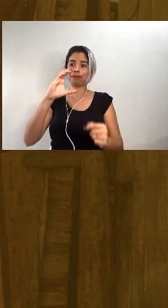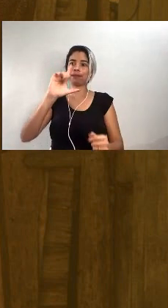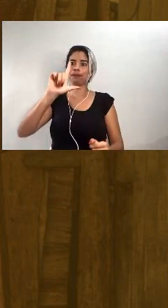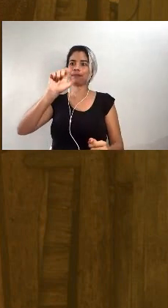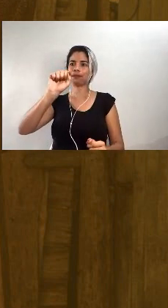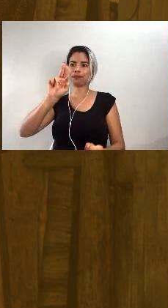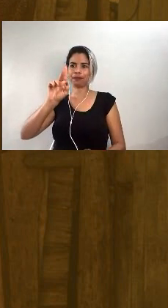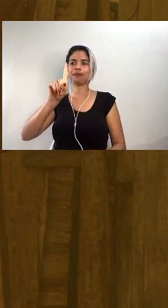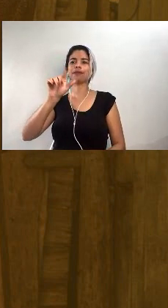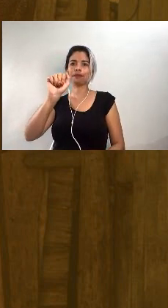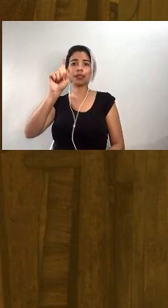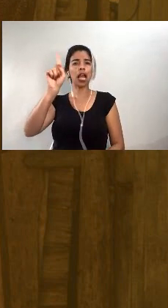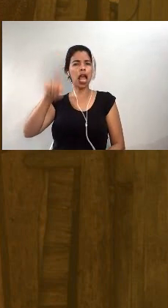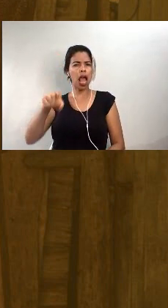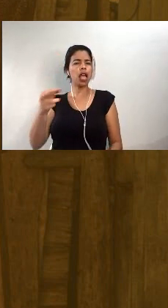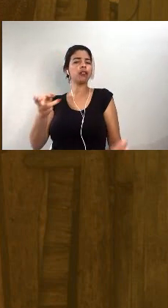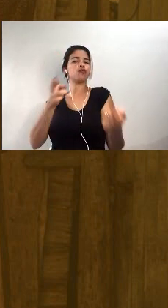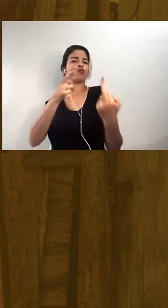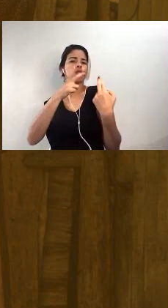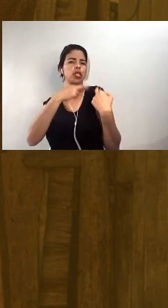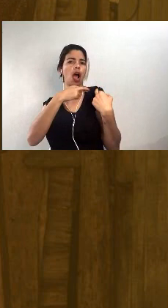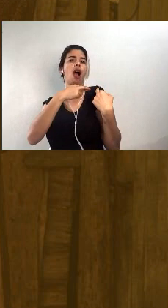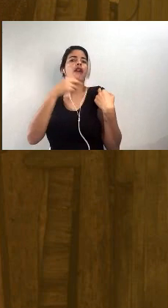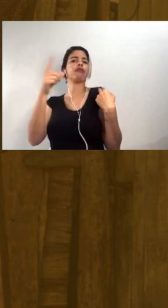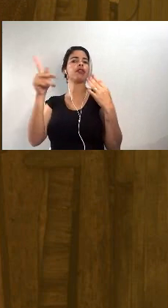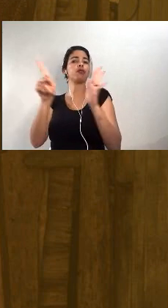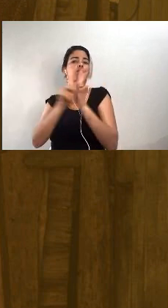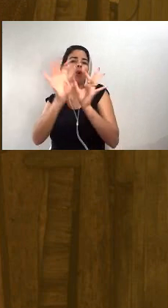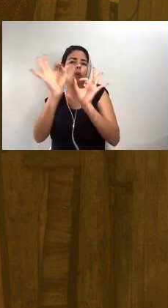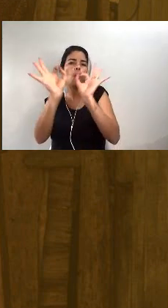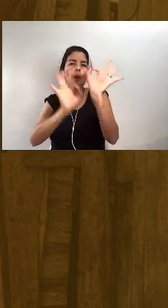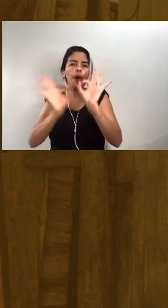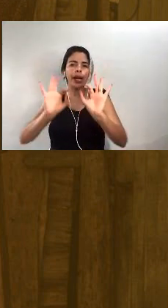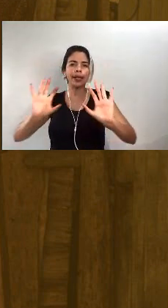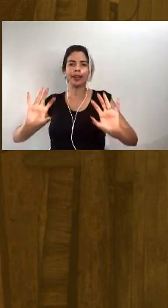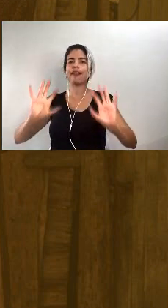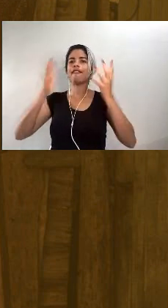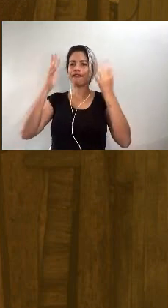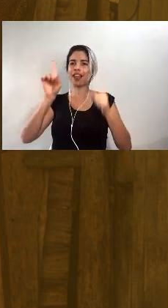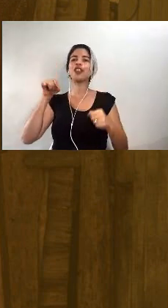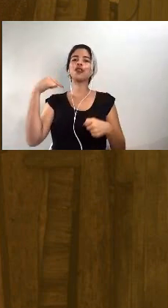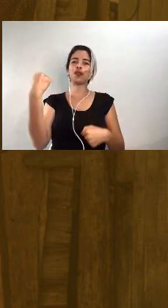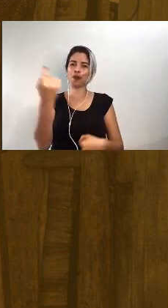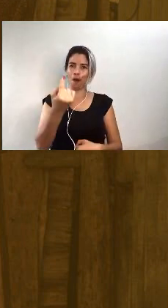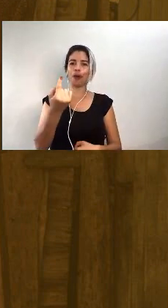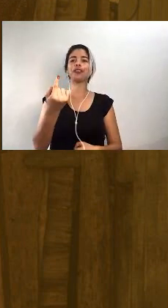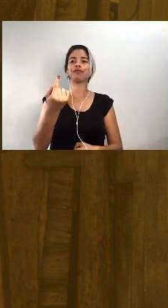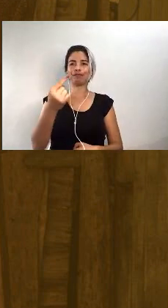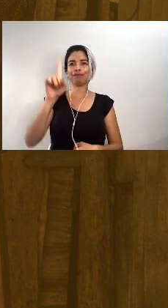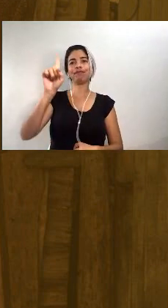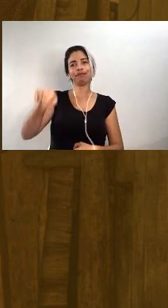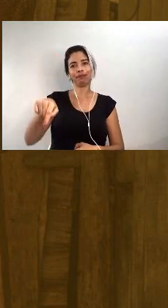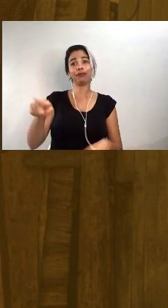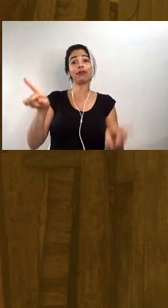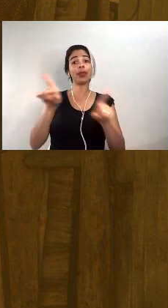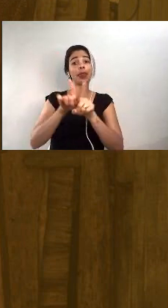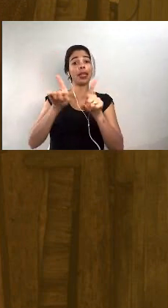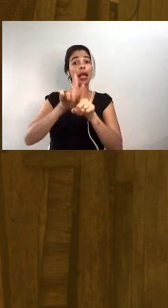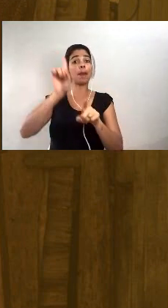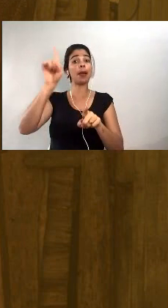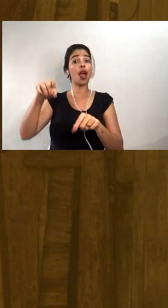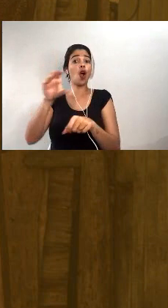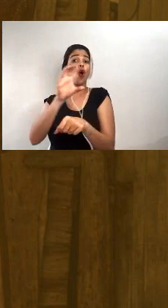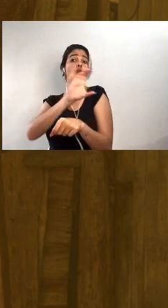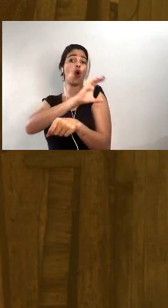mentora intelectual responsável pela estruturação dessa nossa proposta. E ela é também coordenadora